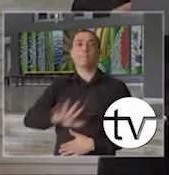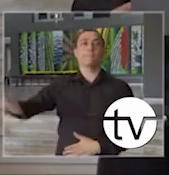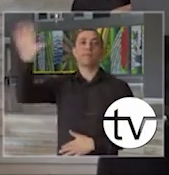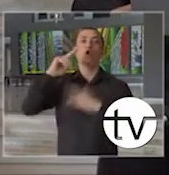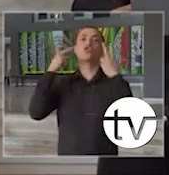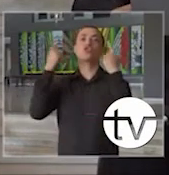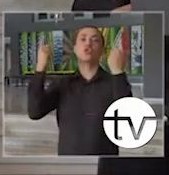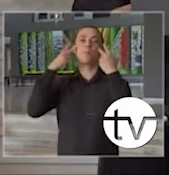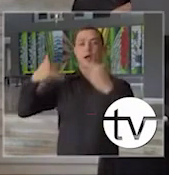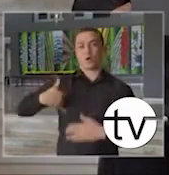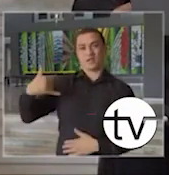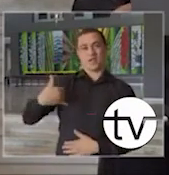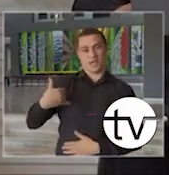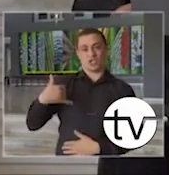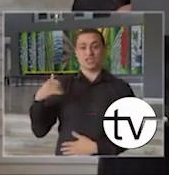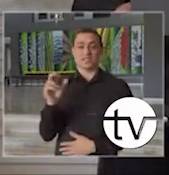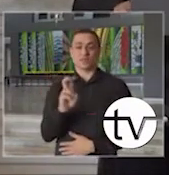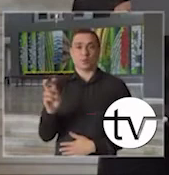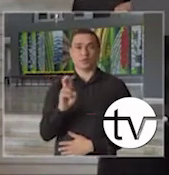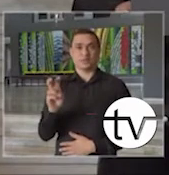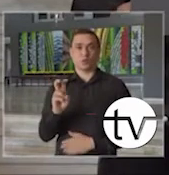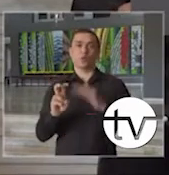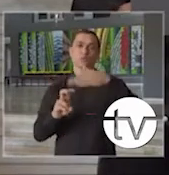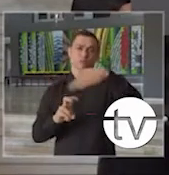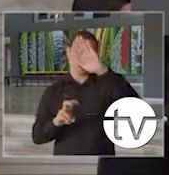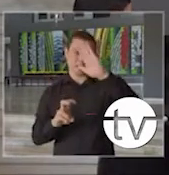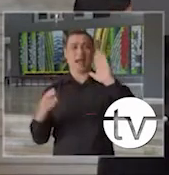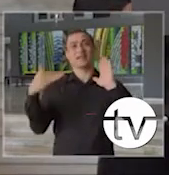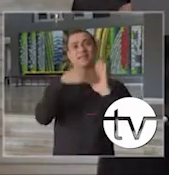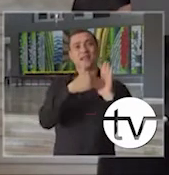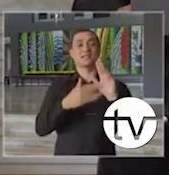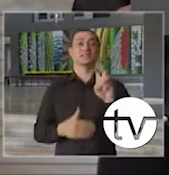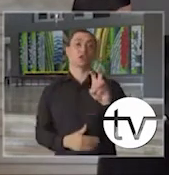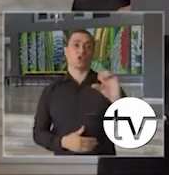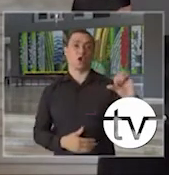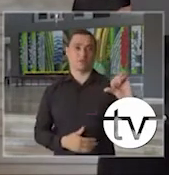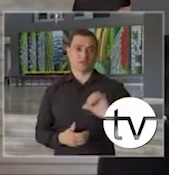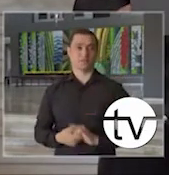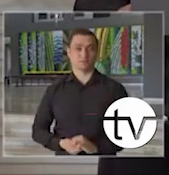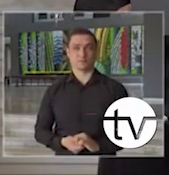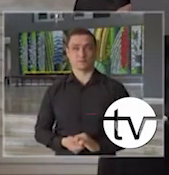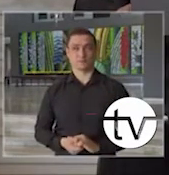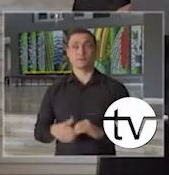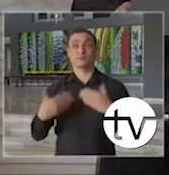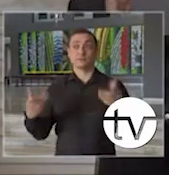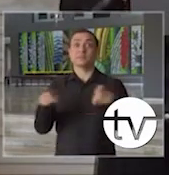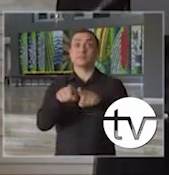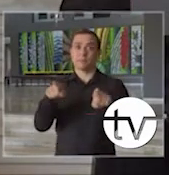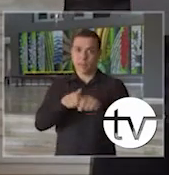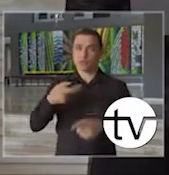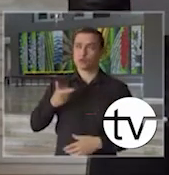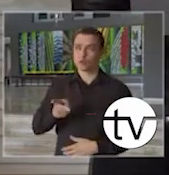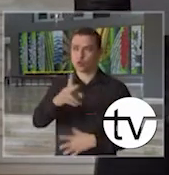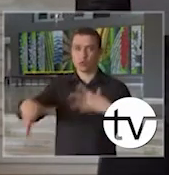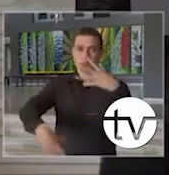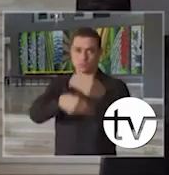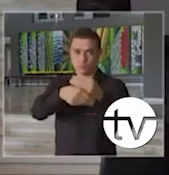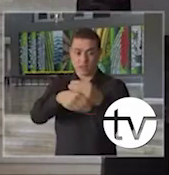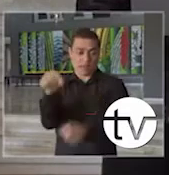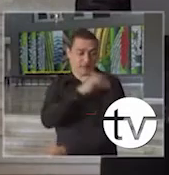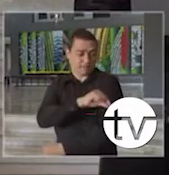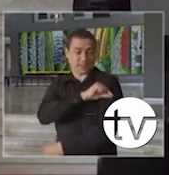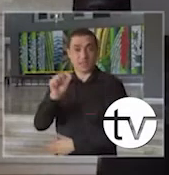na faixa etária de 55 a 59 anos. E vamos completar a imunização também